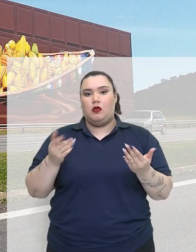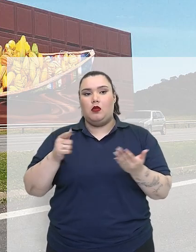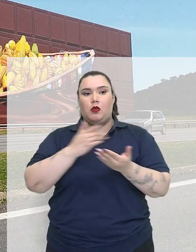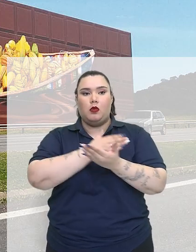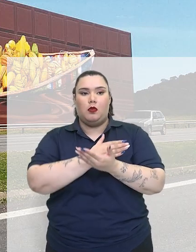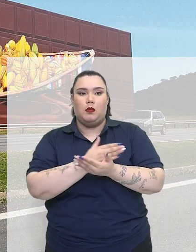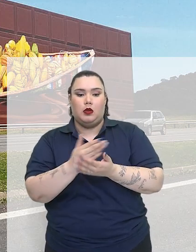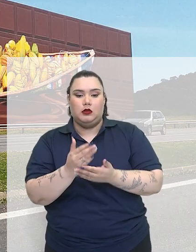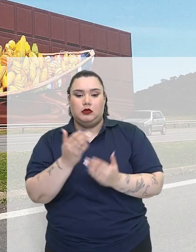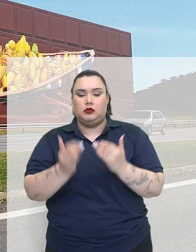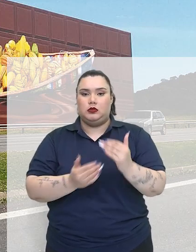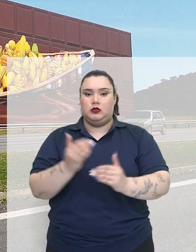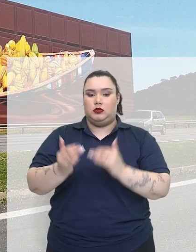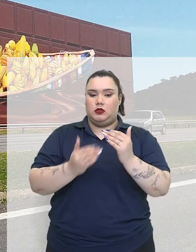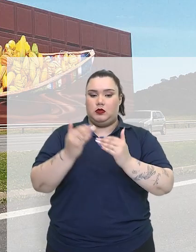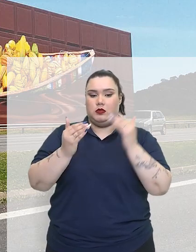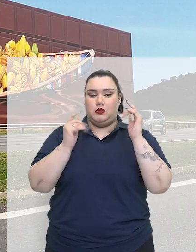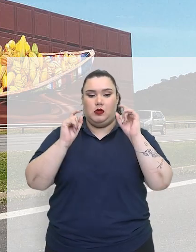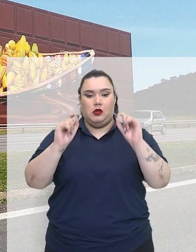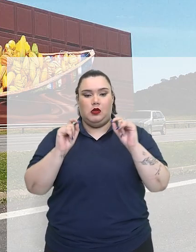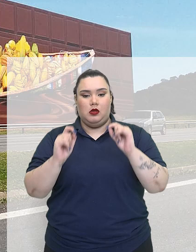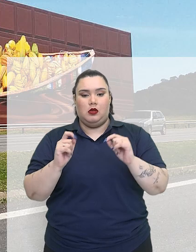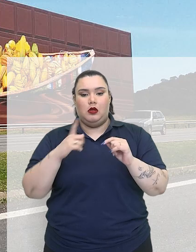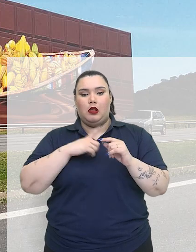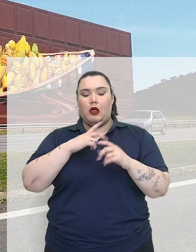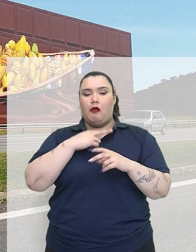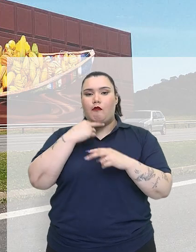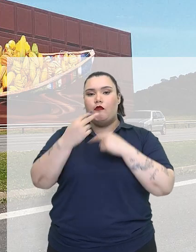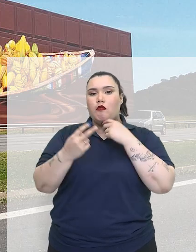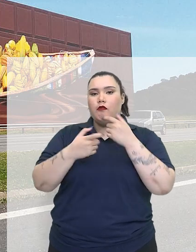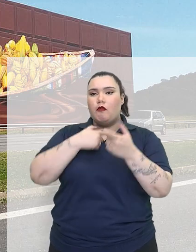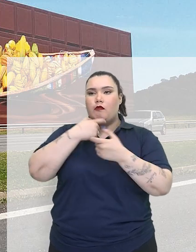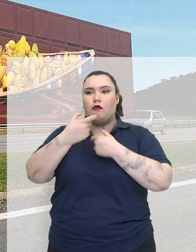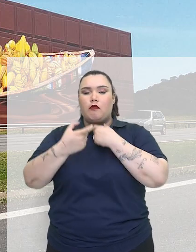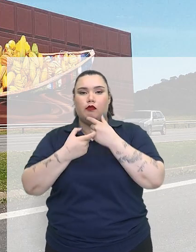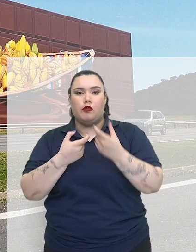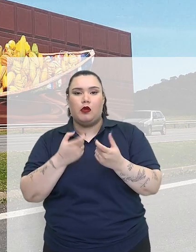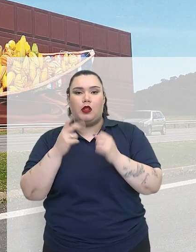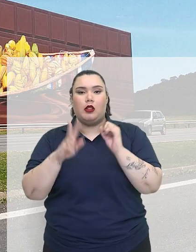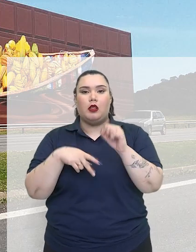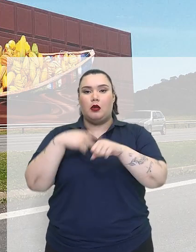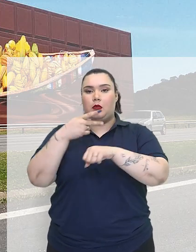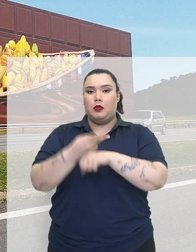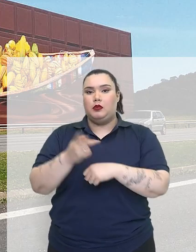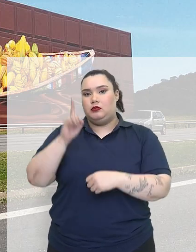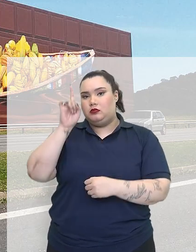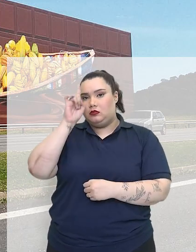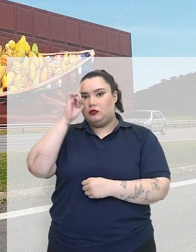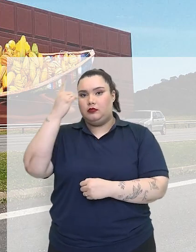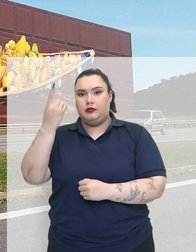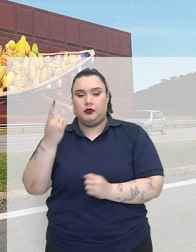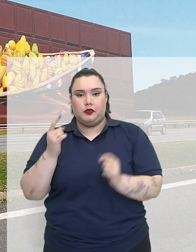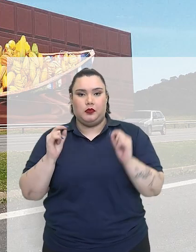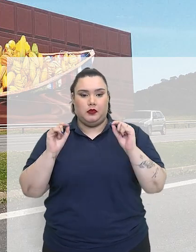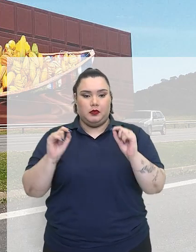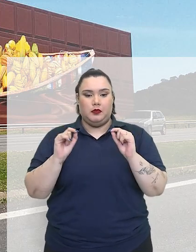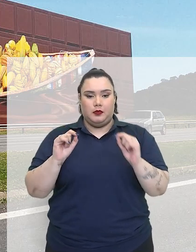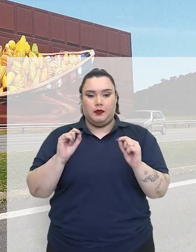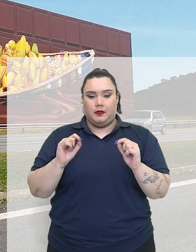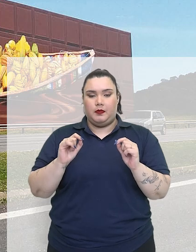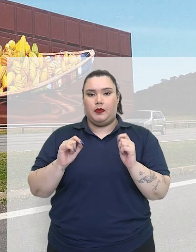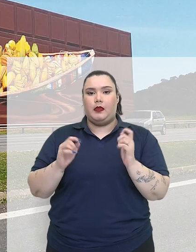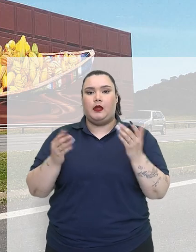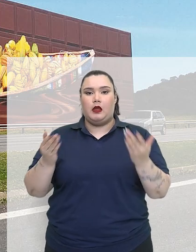eles começaram a desenvolver, né, os grunhidos, e só depois é que eles inventaram